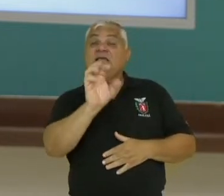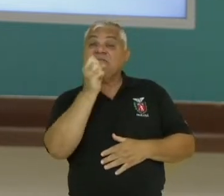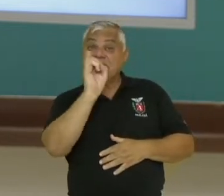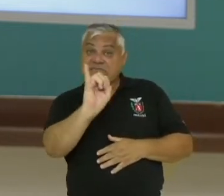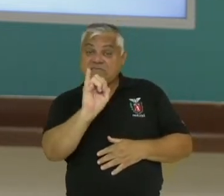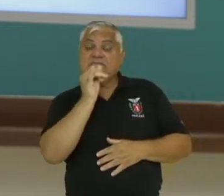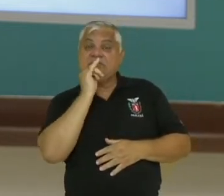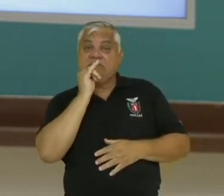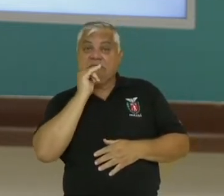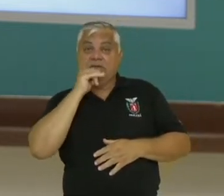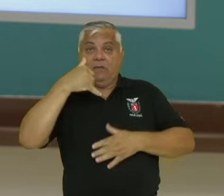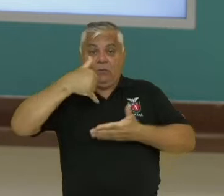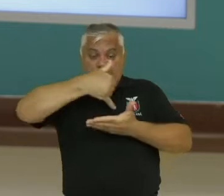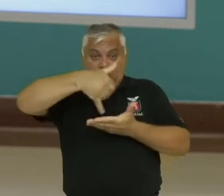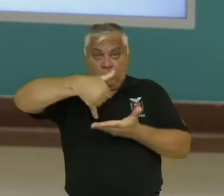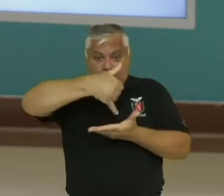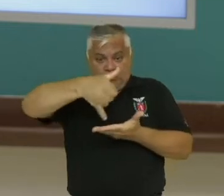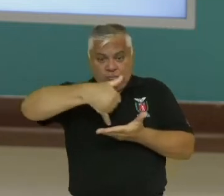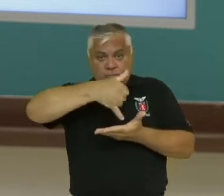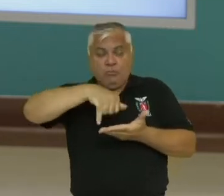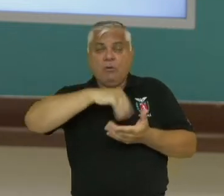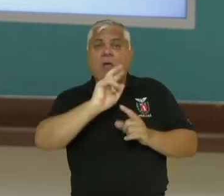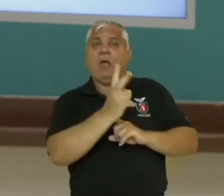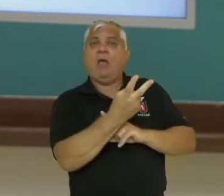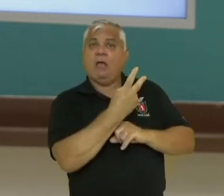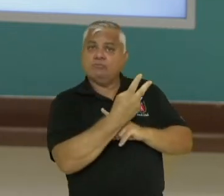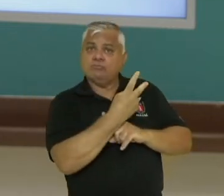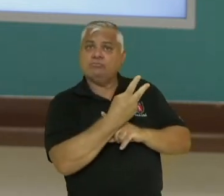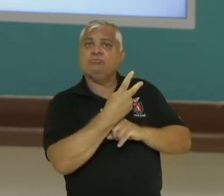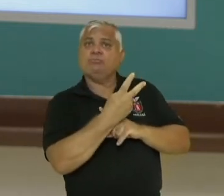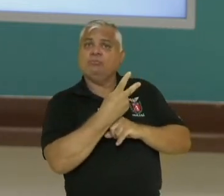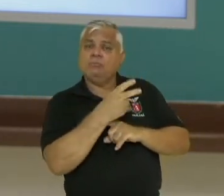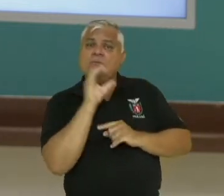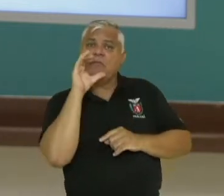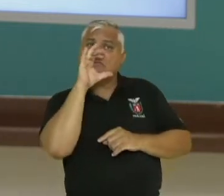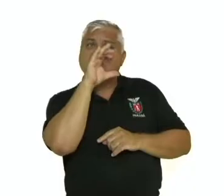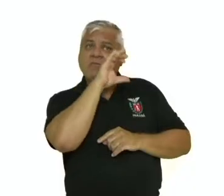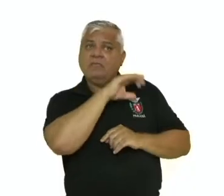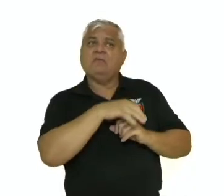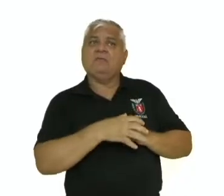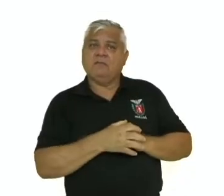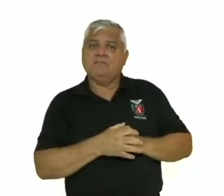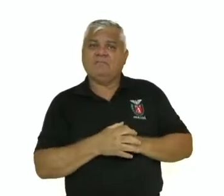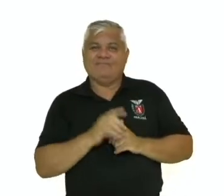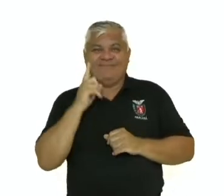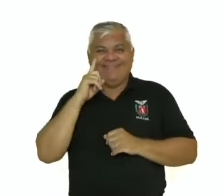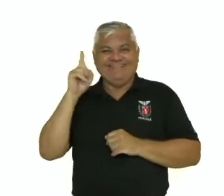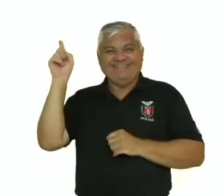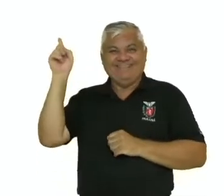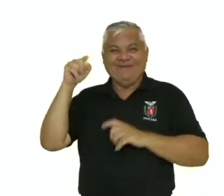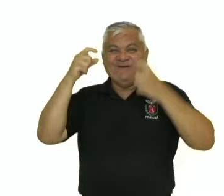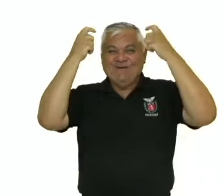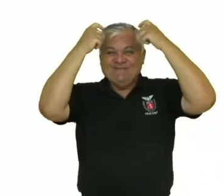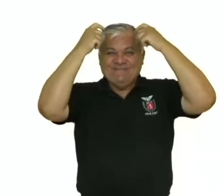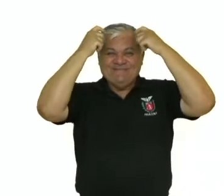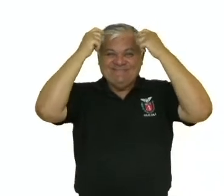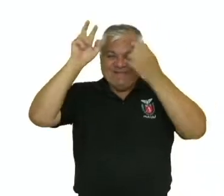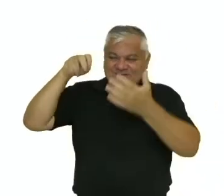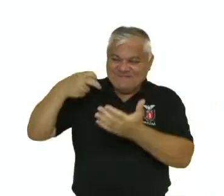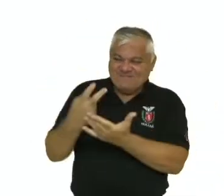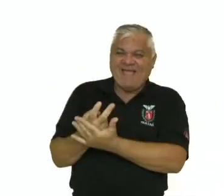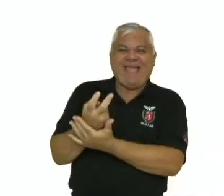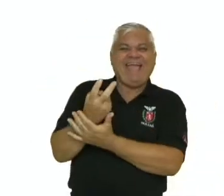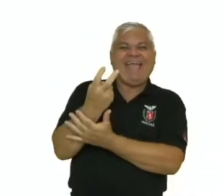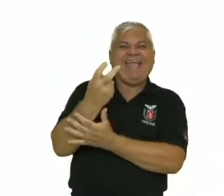A gordura é um isolante térmico. Por isso que eu coloquei essa imagem do ursinho ali fazendo uma